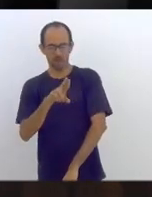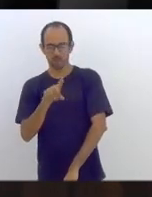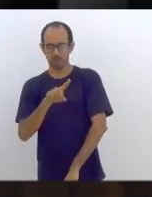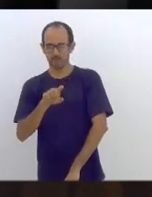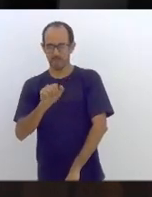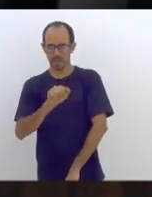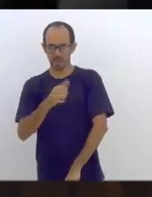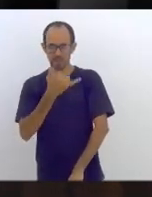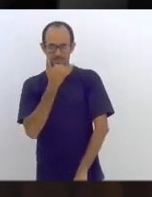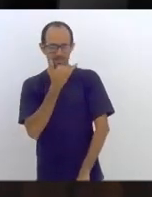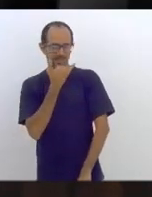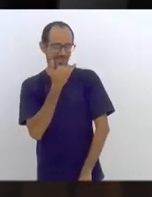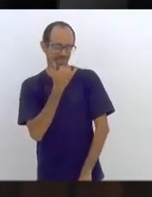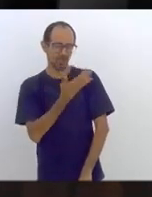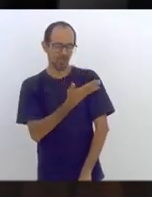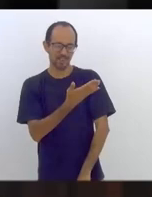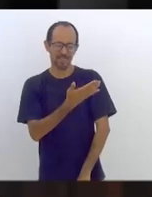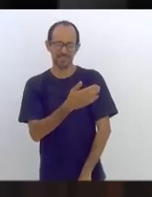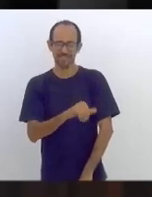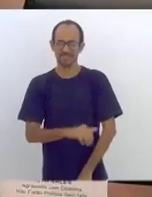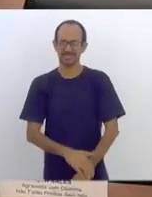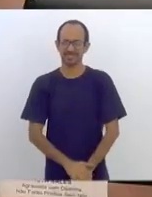né?